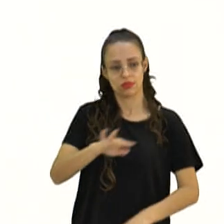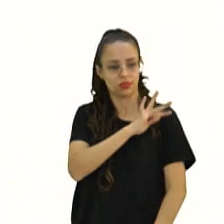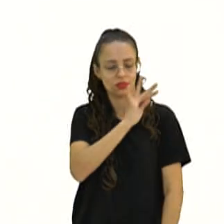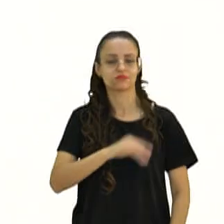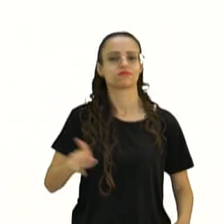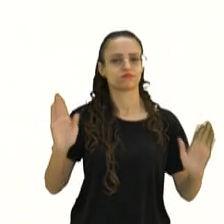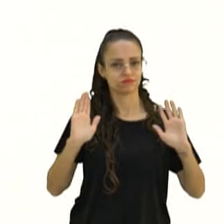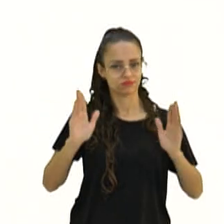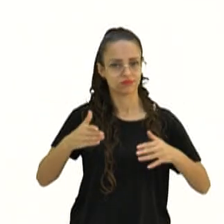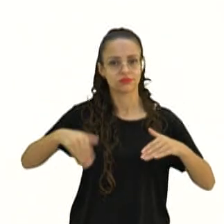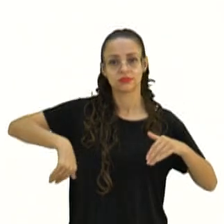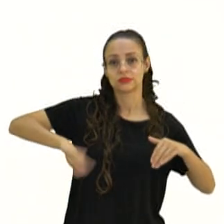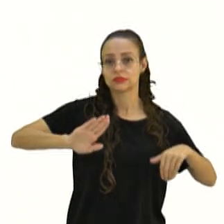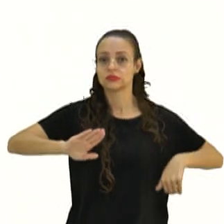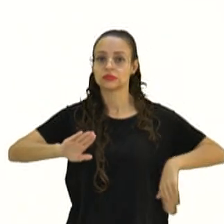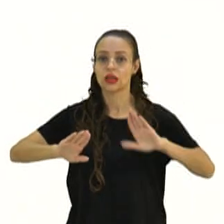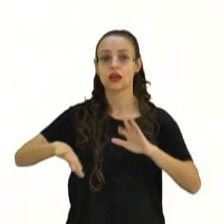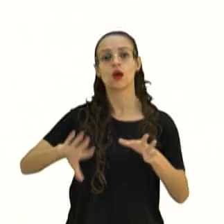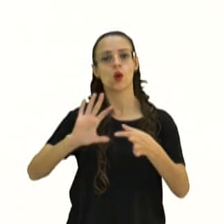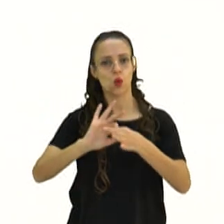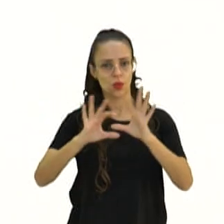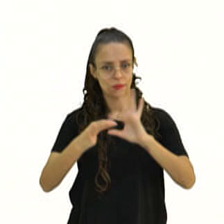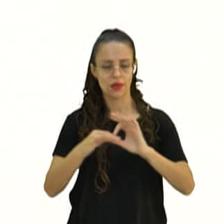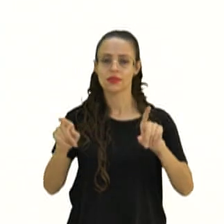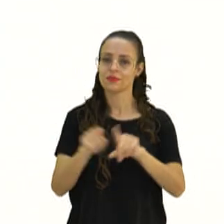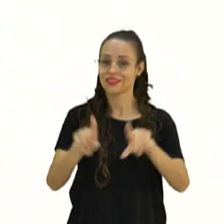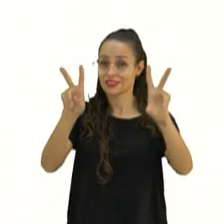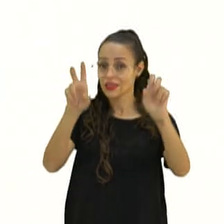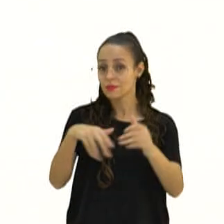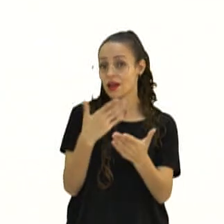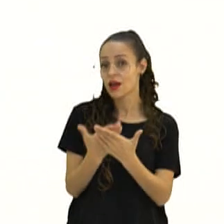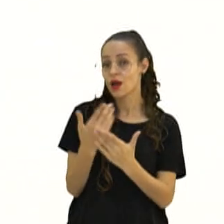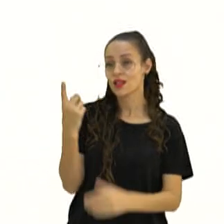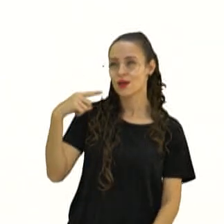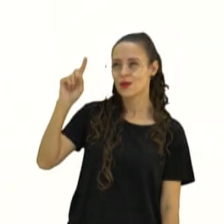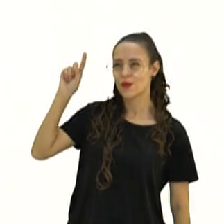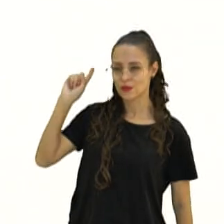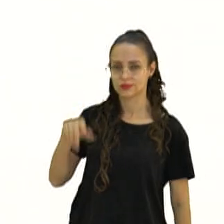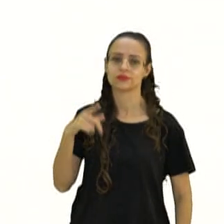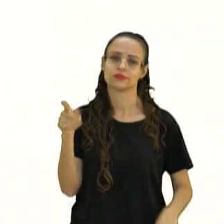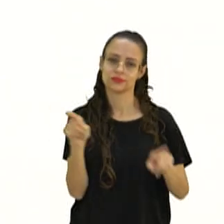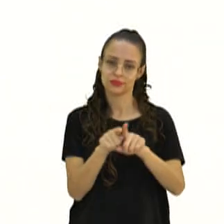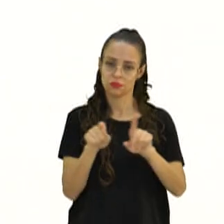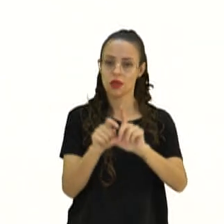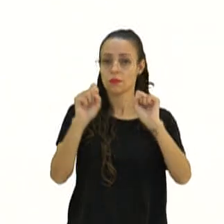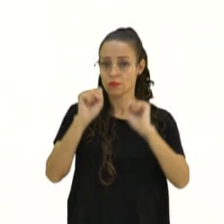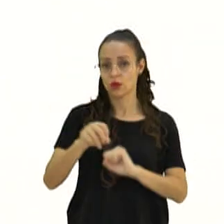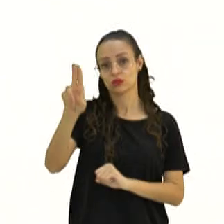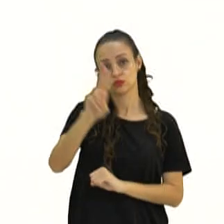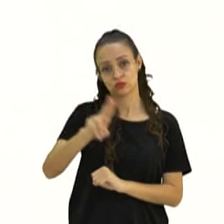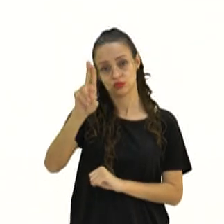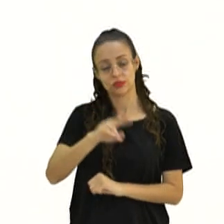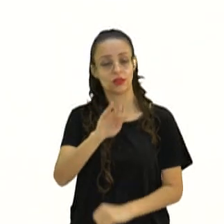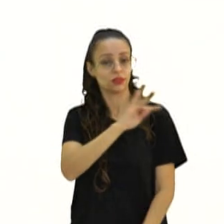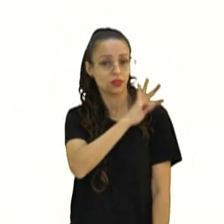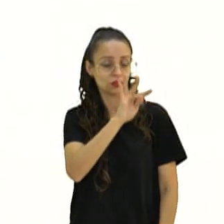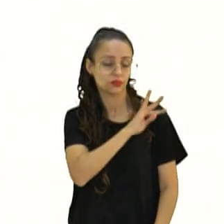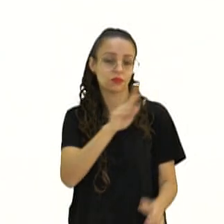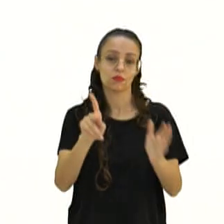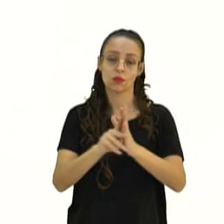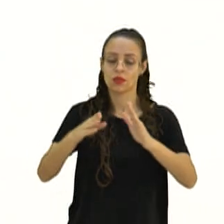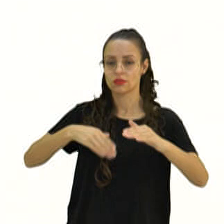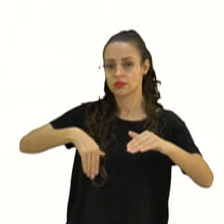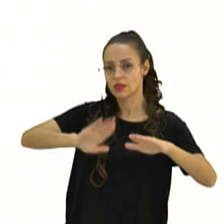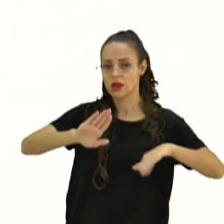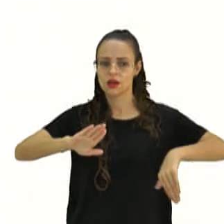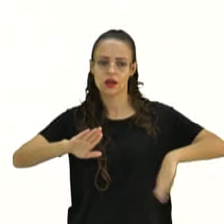do Taekwondo. Modalidade olímpica, que também foi tema das nossas aulas, né? Então, também nada impede eu estar utilizando técnicas do Taekwondo dentro